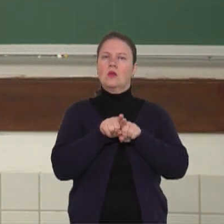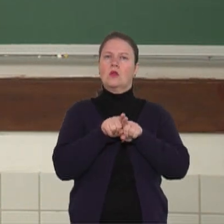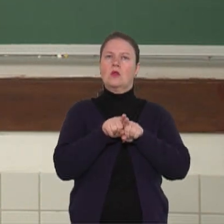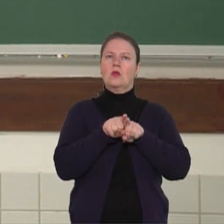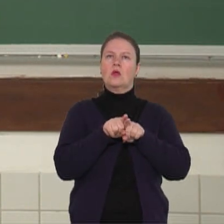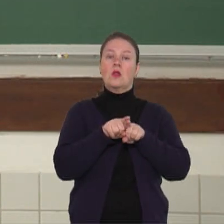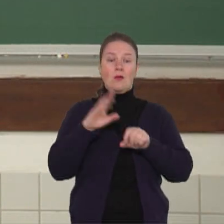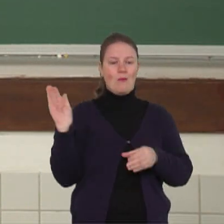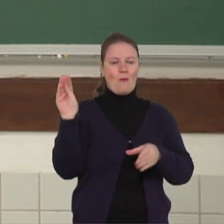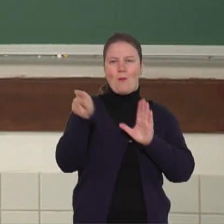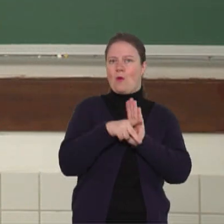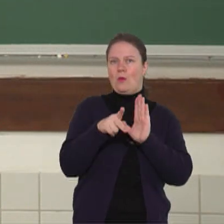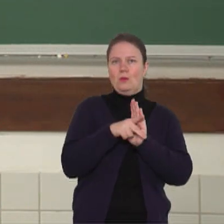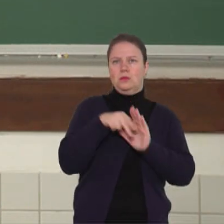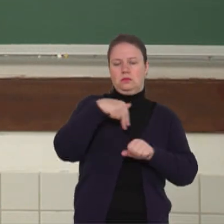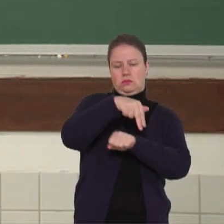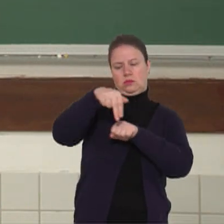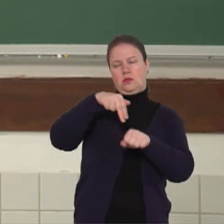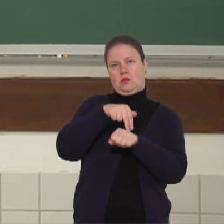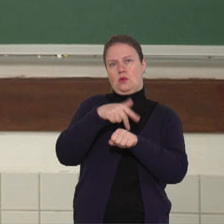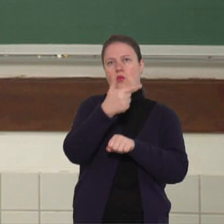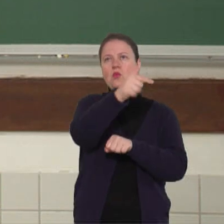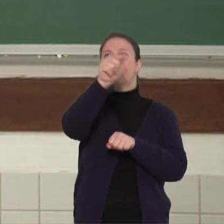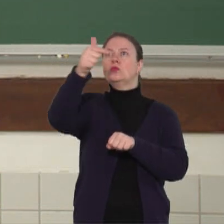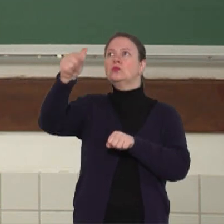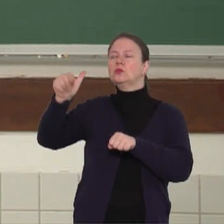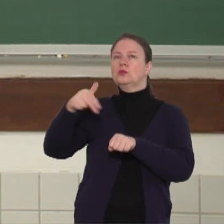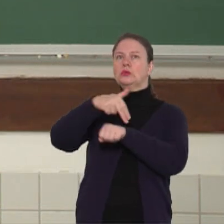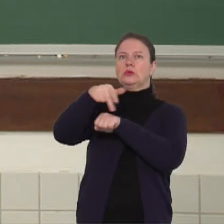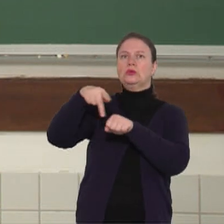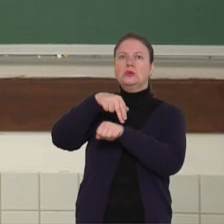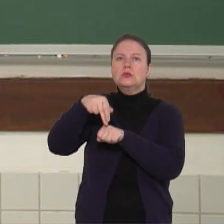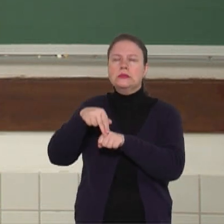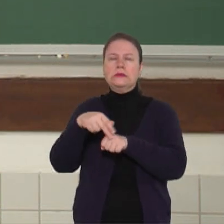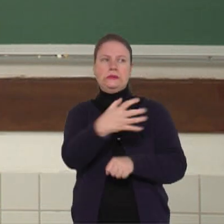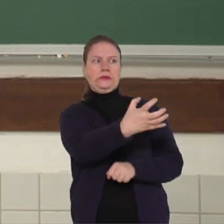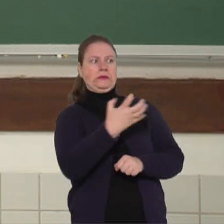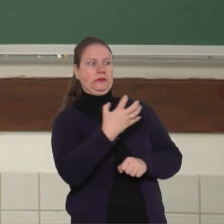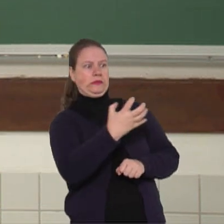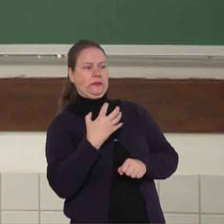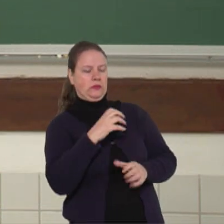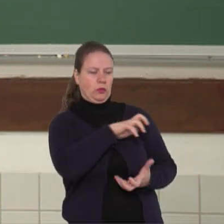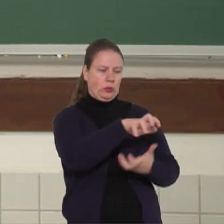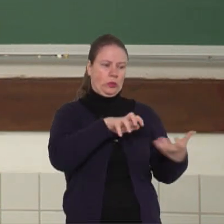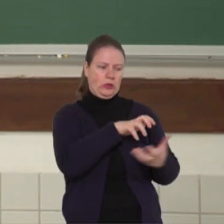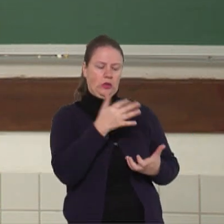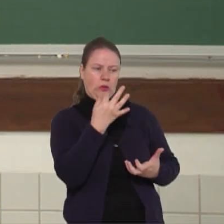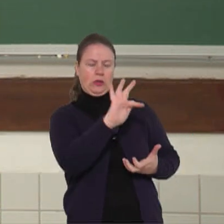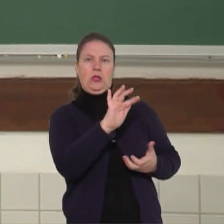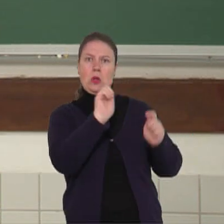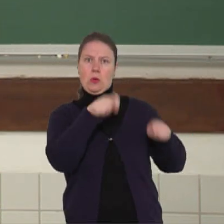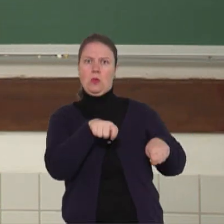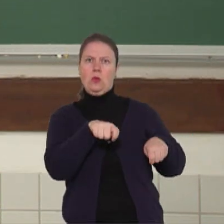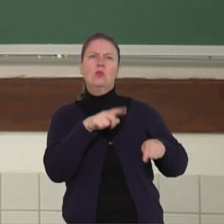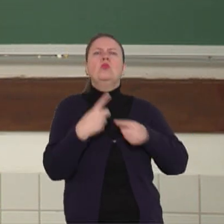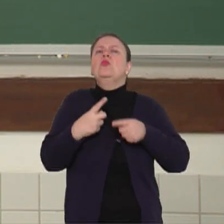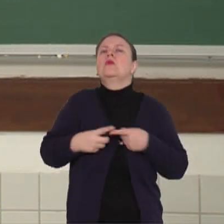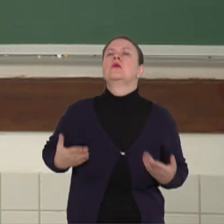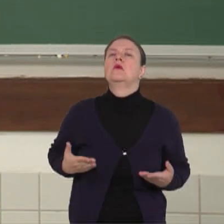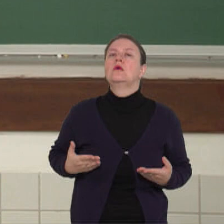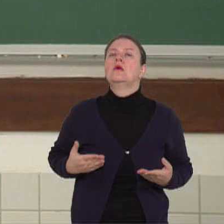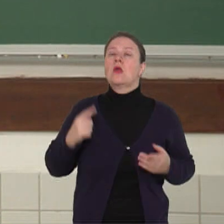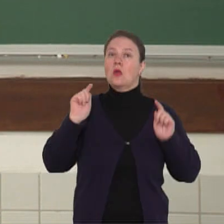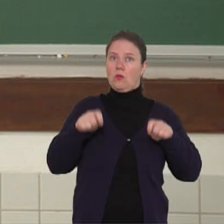da sua própria nação. Então os outros reis se sentiram ameaçados após a Revolução Francesa. Né? Por quê? Porque eles podiam